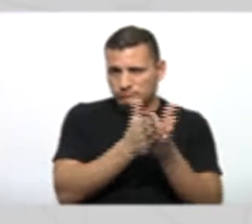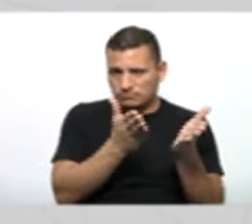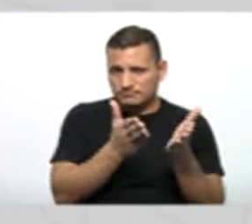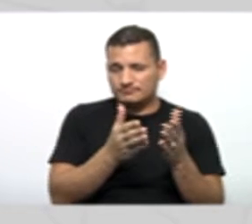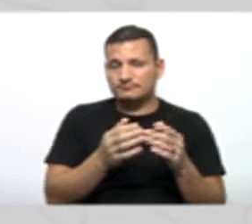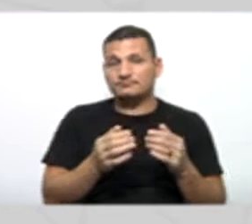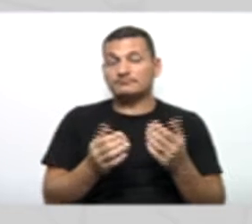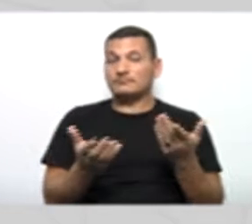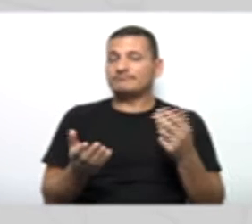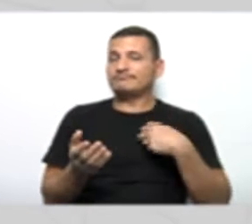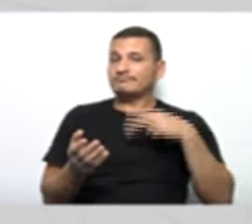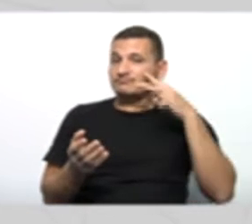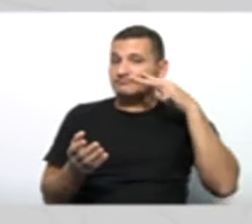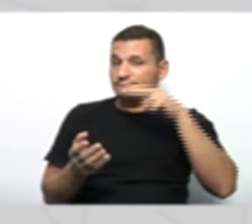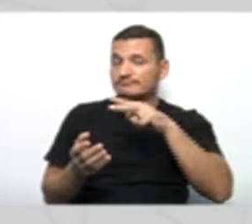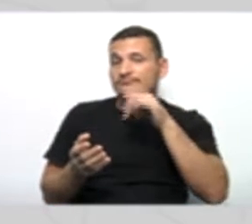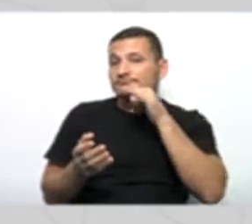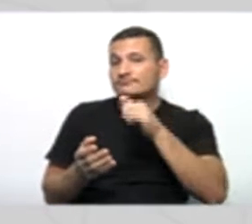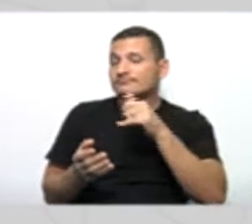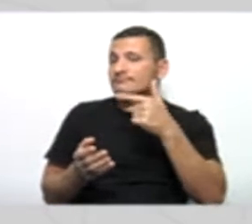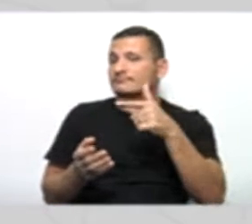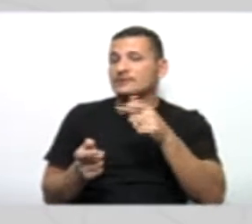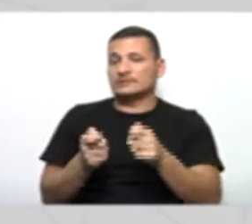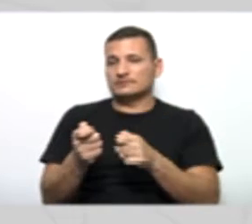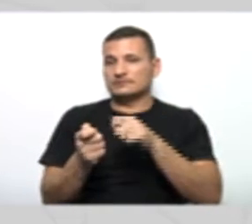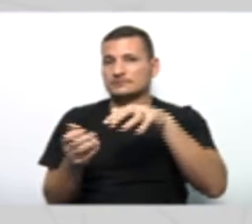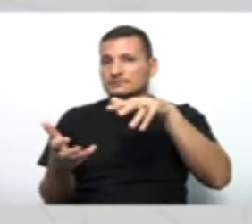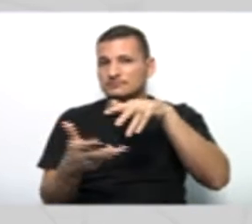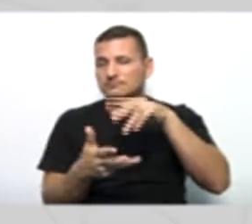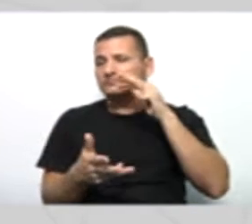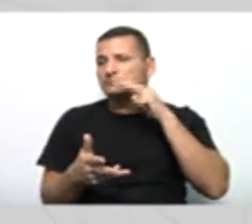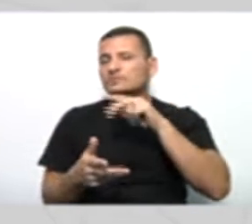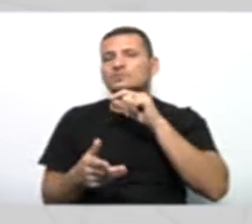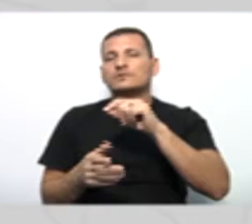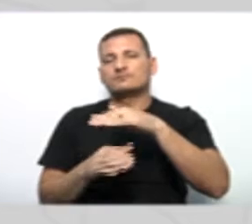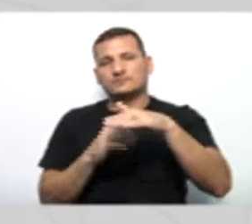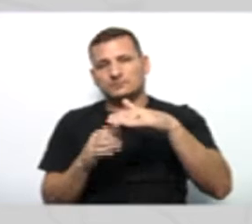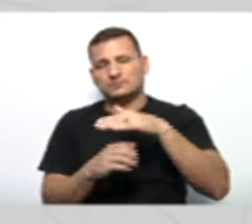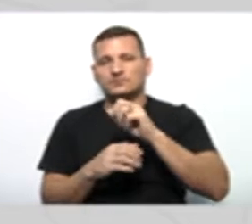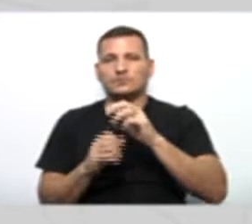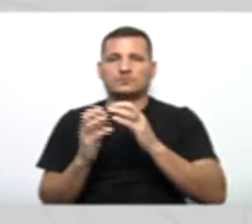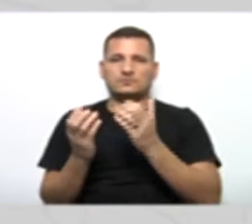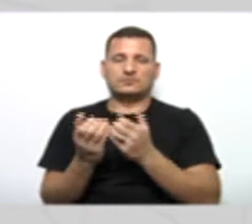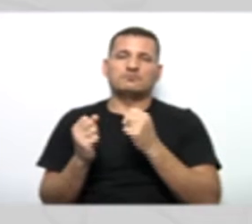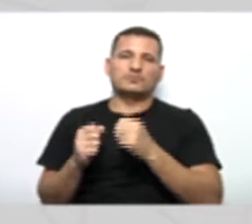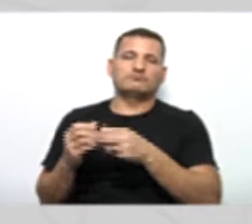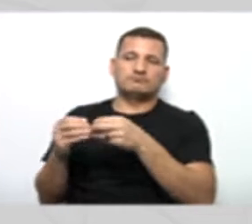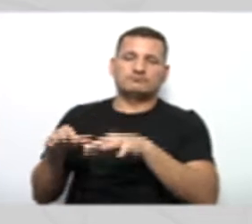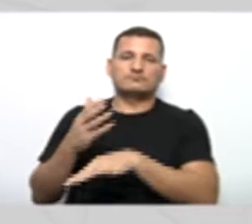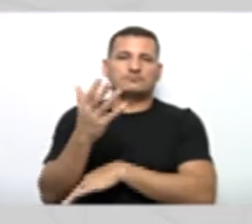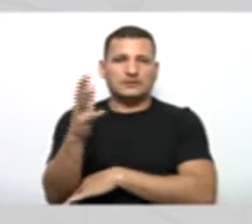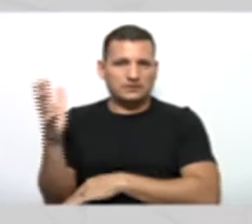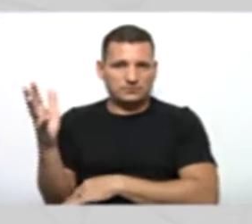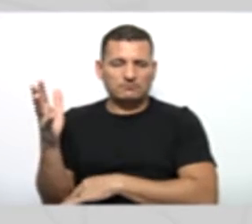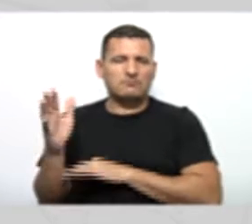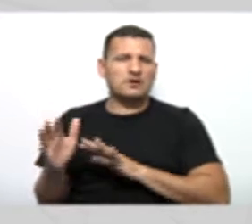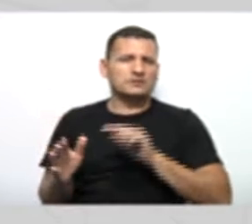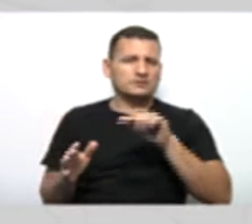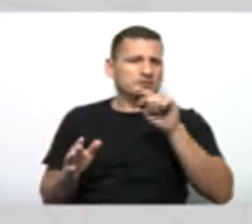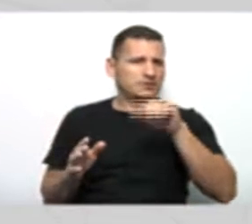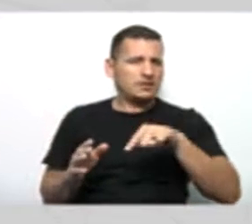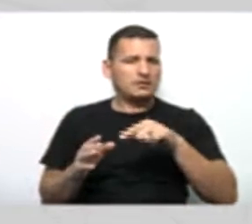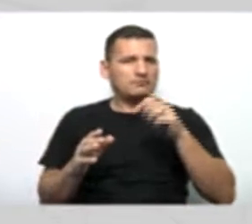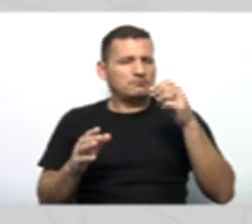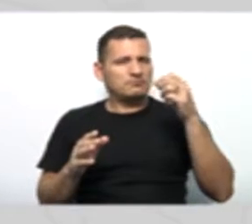as empresas, a comunidade pode degradar o meio ambiente. Será que essa degradação é causa da pobreza ou será